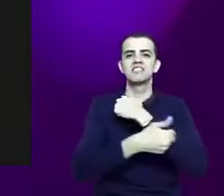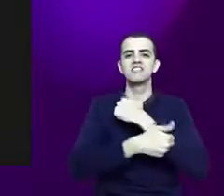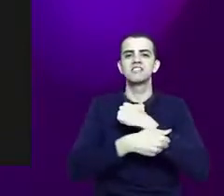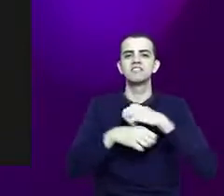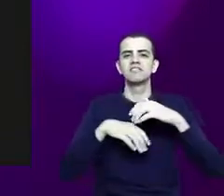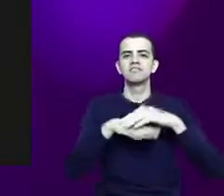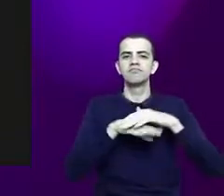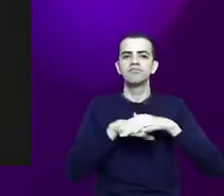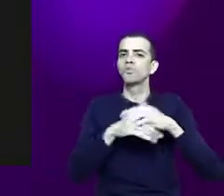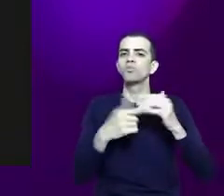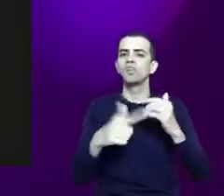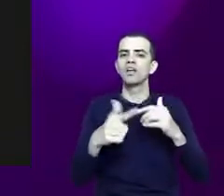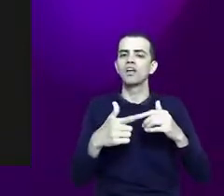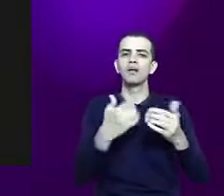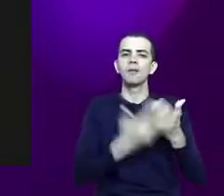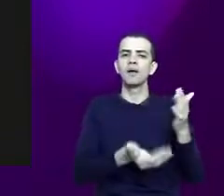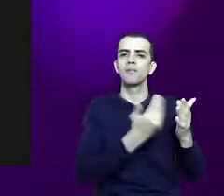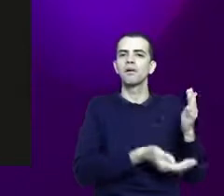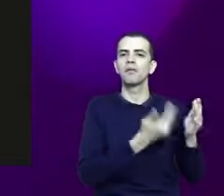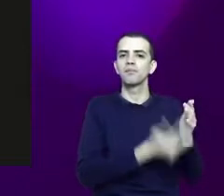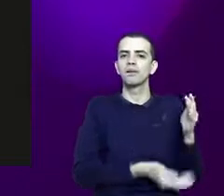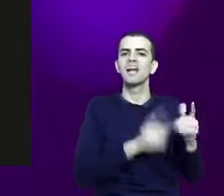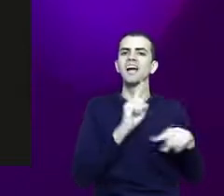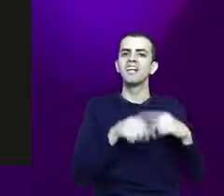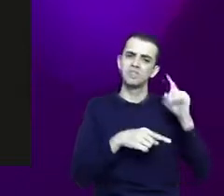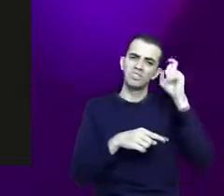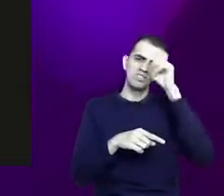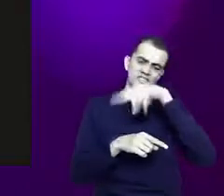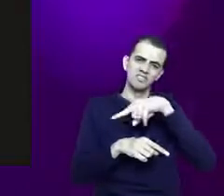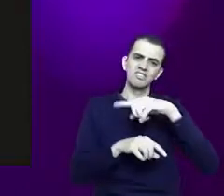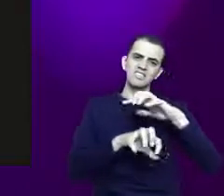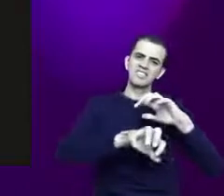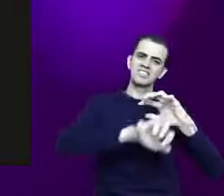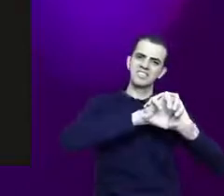difícil fixar o acetábulo. Então, dimensionar o acetábulo